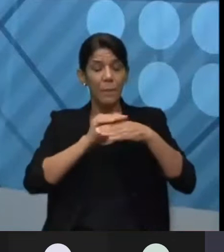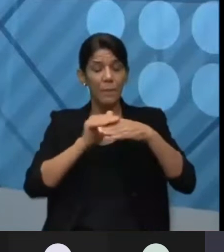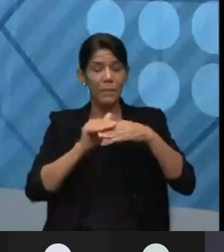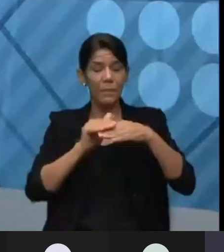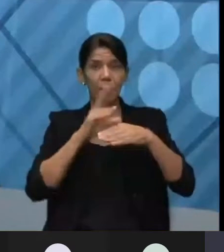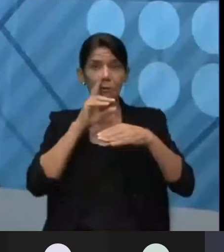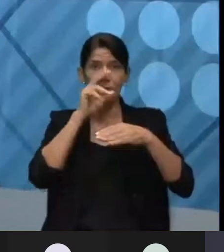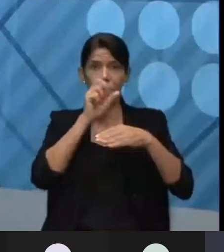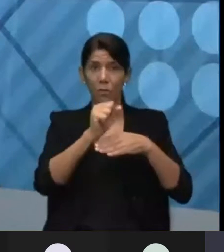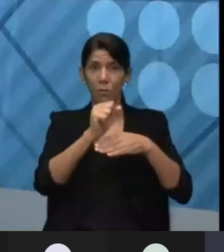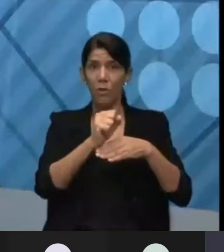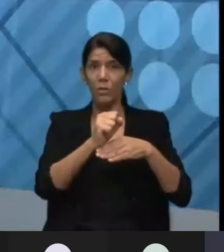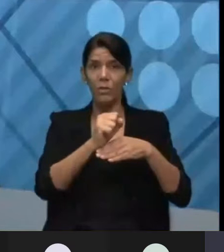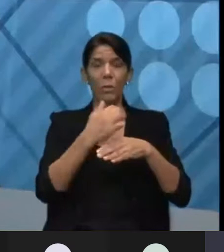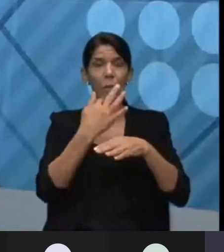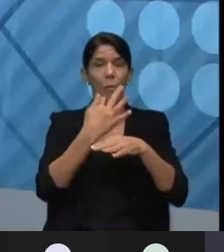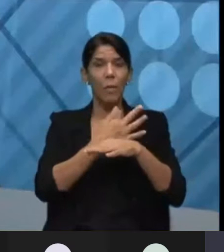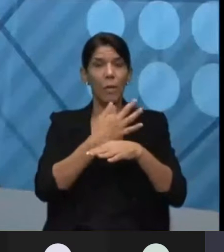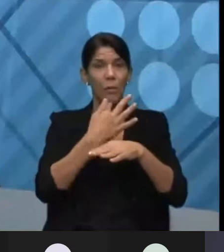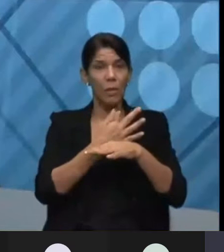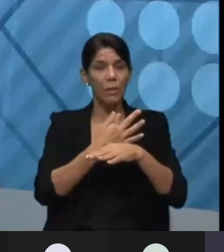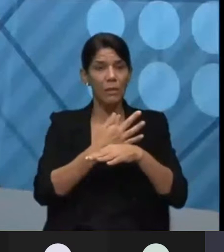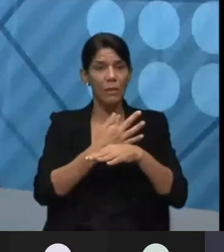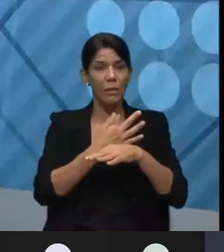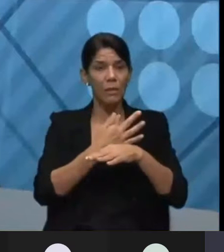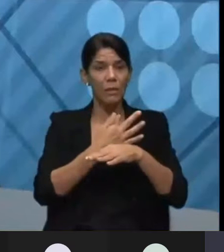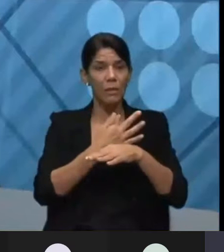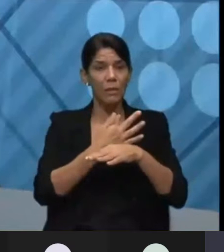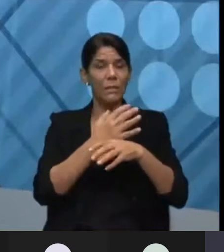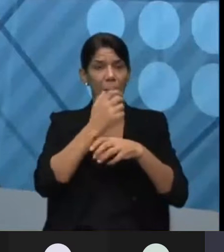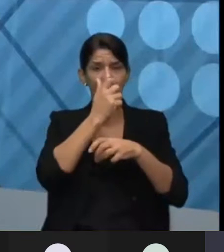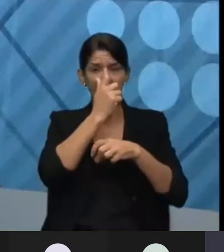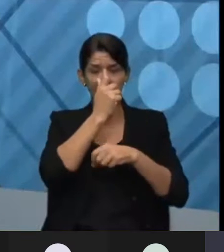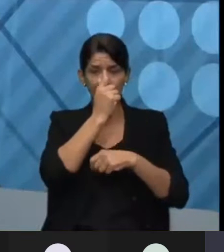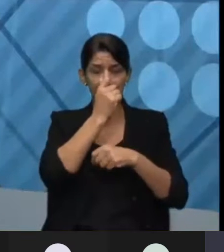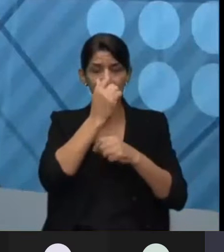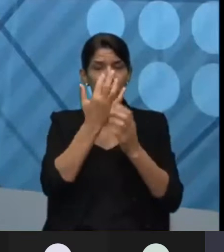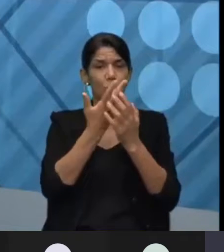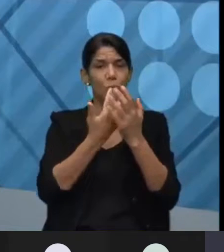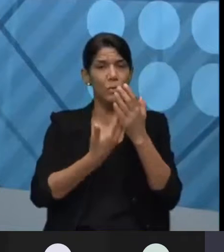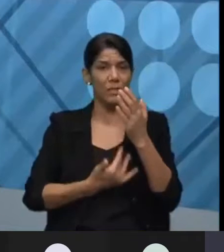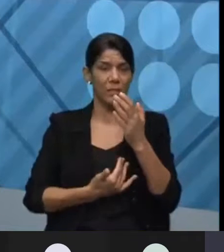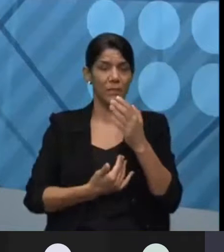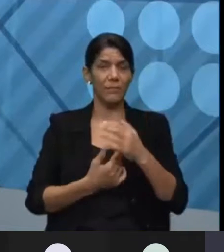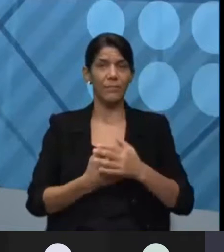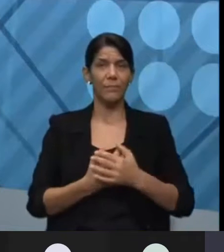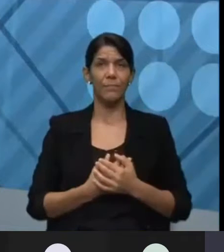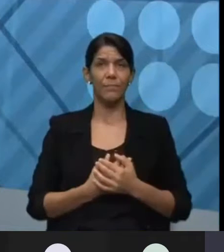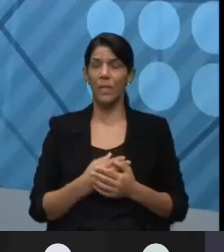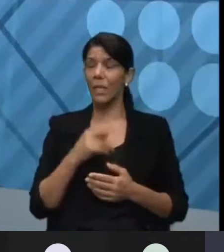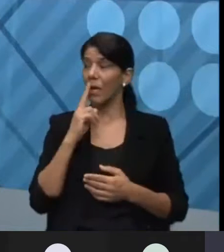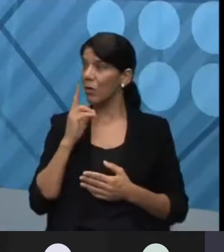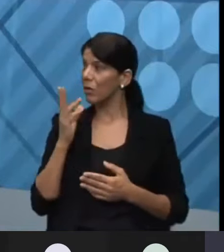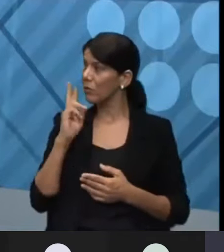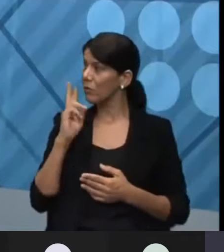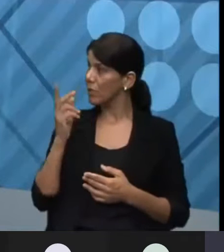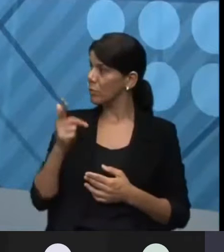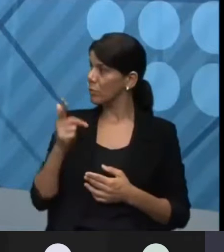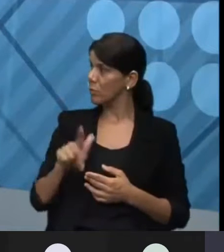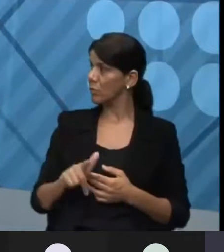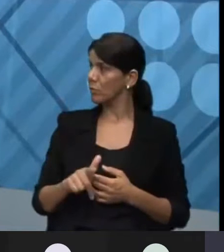né, espessa e forte o suficiente para resistir a esse sangue sob alta pressão que chega ali. Ok? Então, vamos então